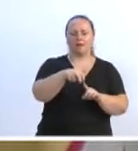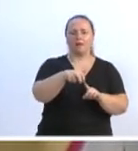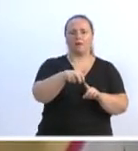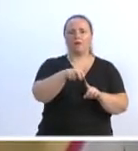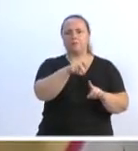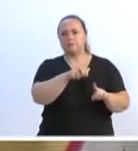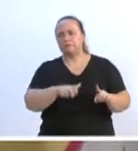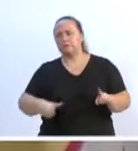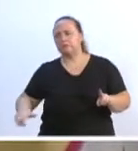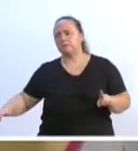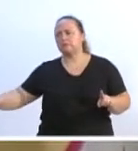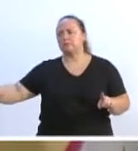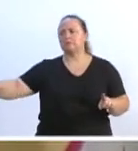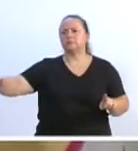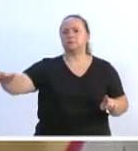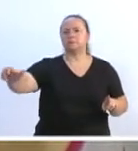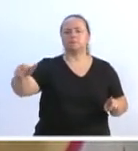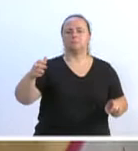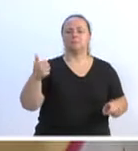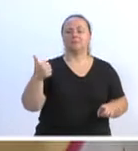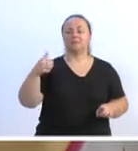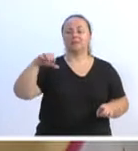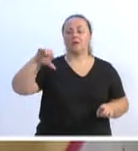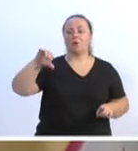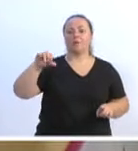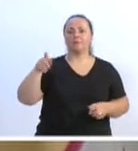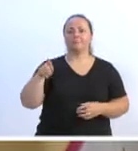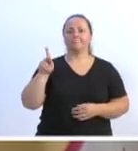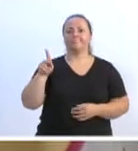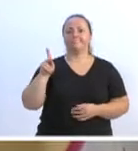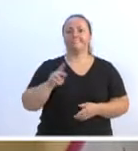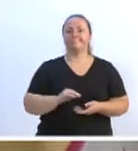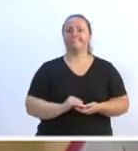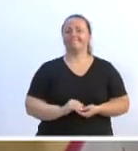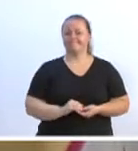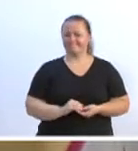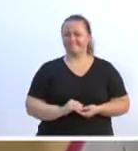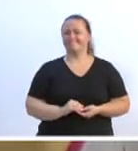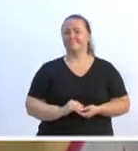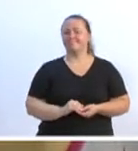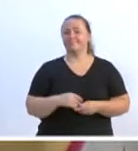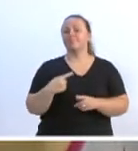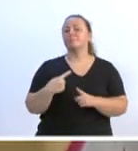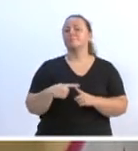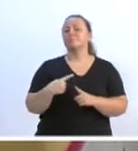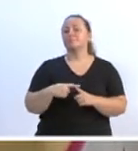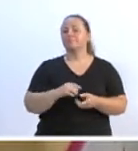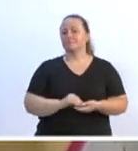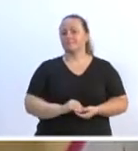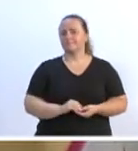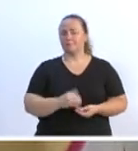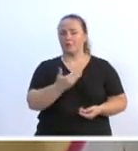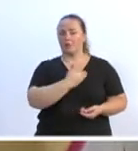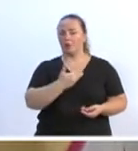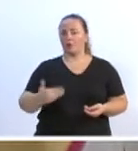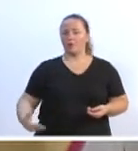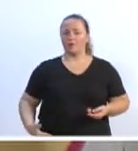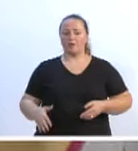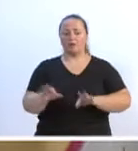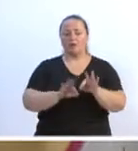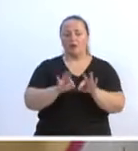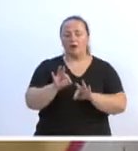quilômetros que infelizmente o governo federal não faz essa manutenção e não melhora esse acesso